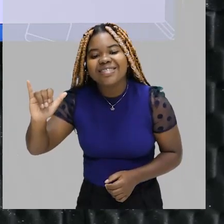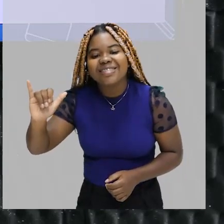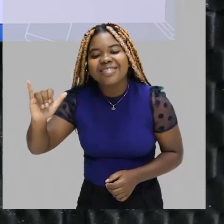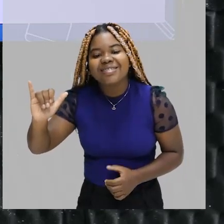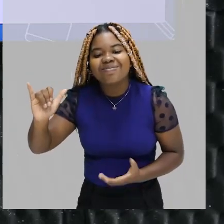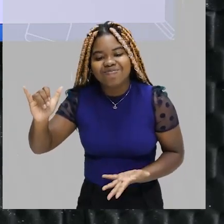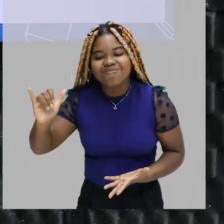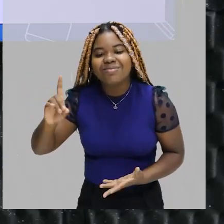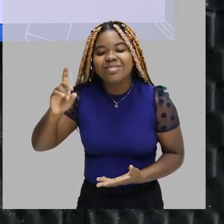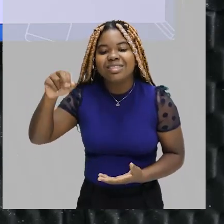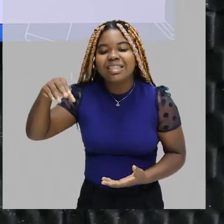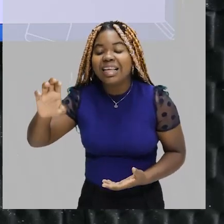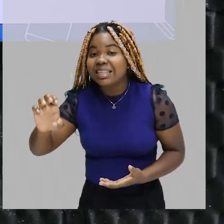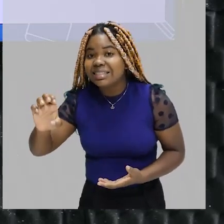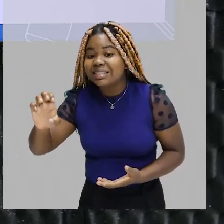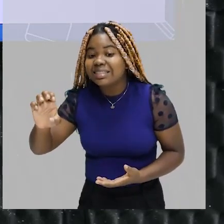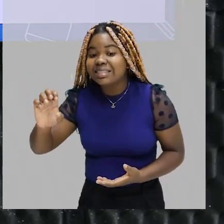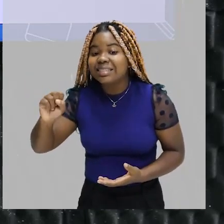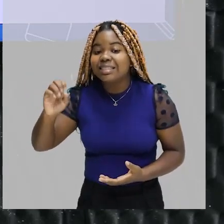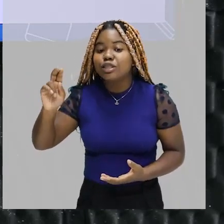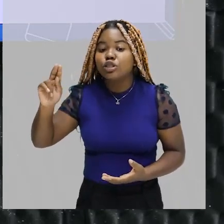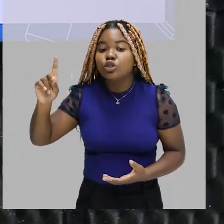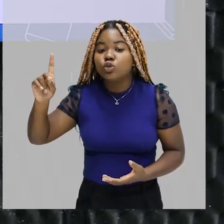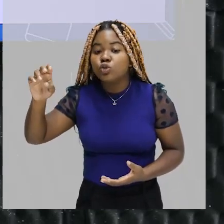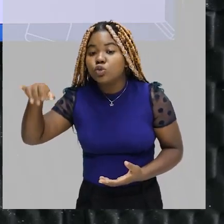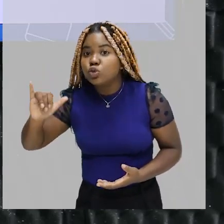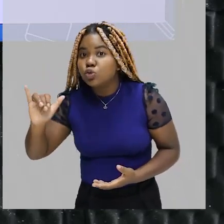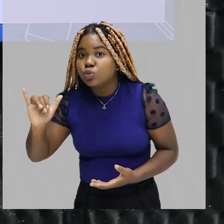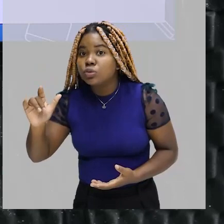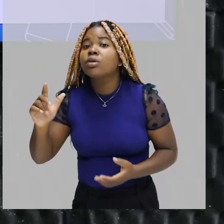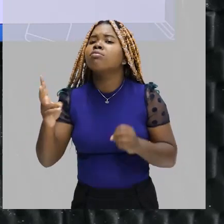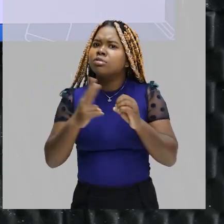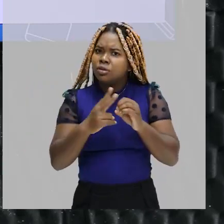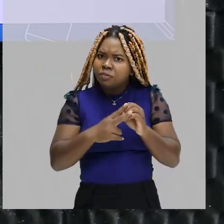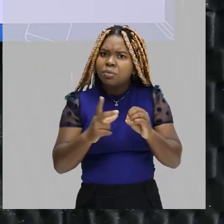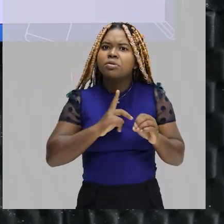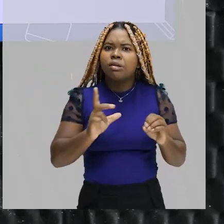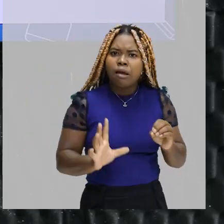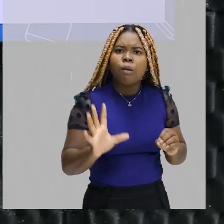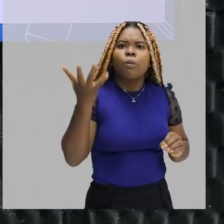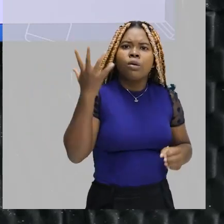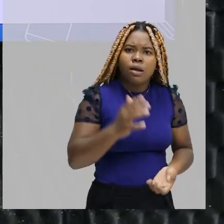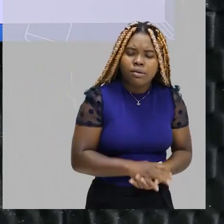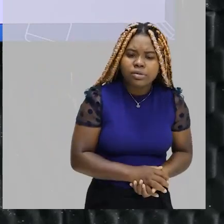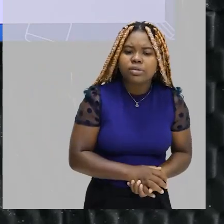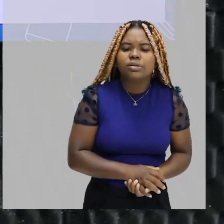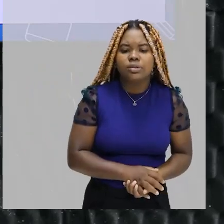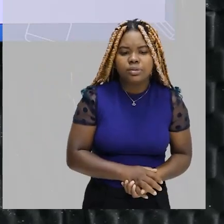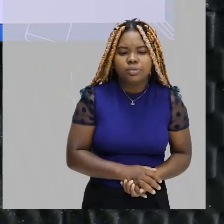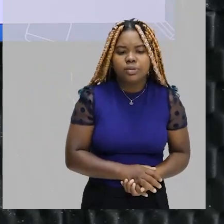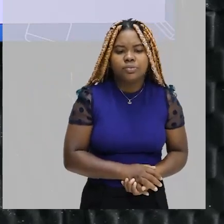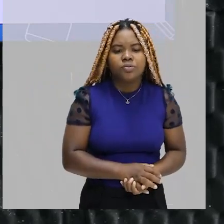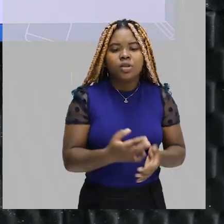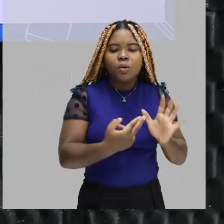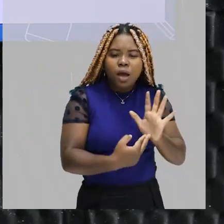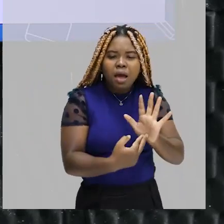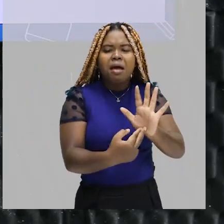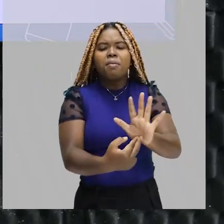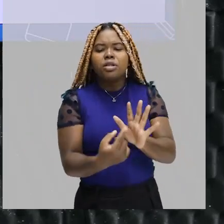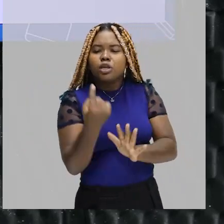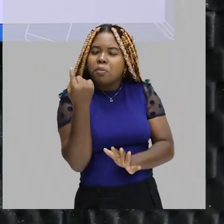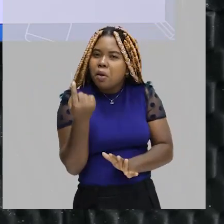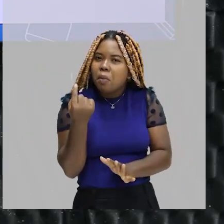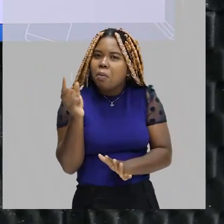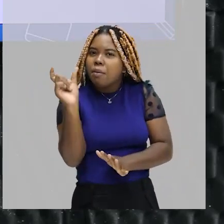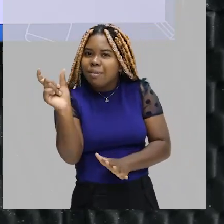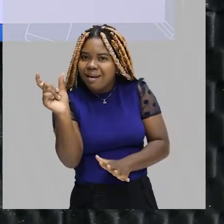que representam ação. Jogar ou tocar, dançar, estudar. Então, ele representa, por uma